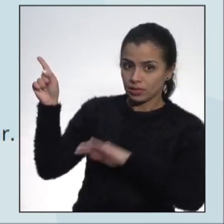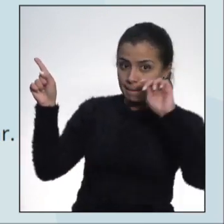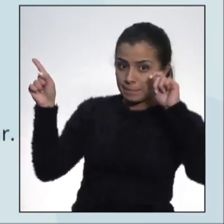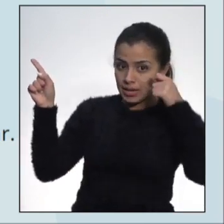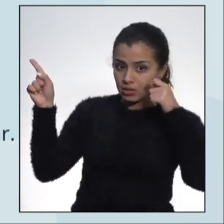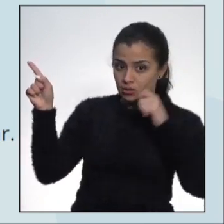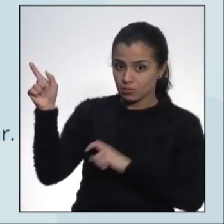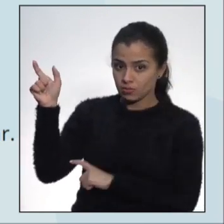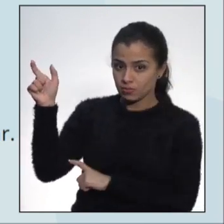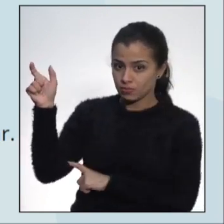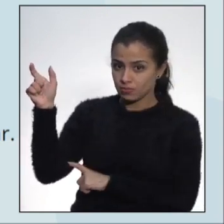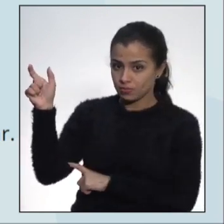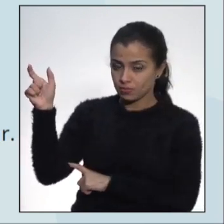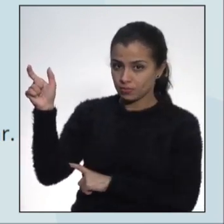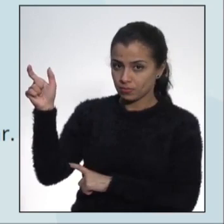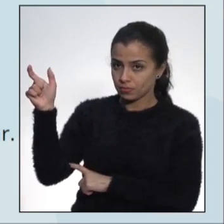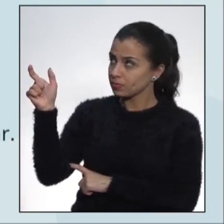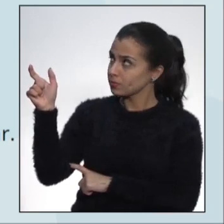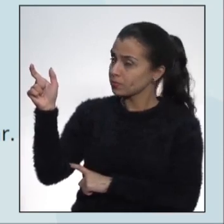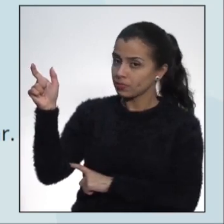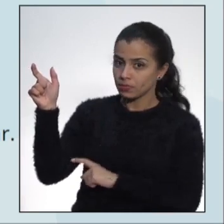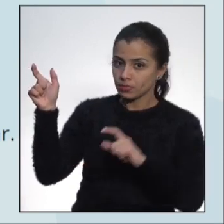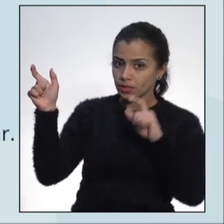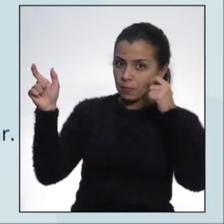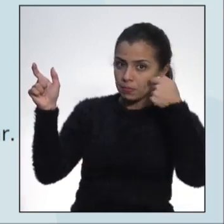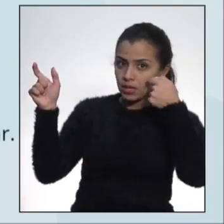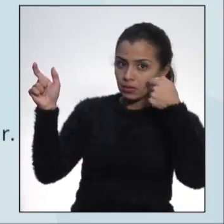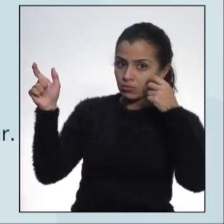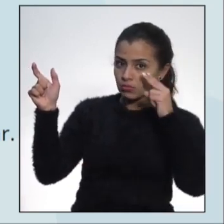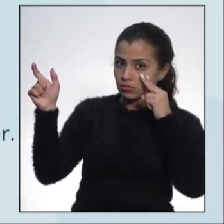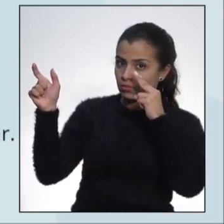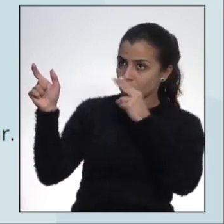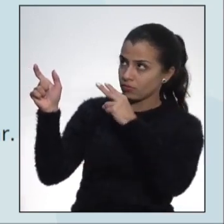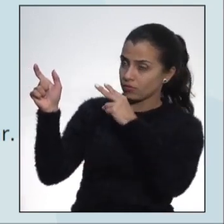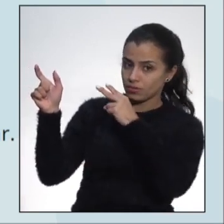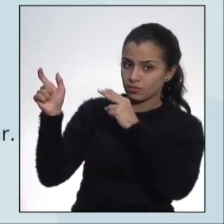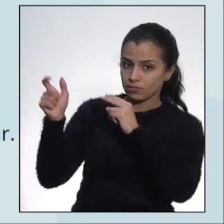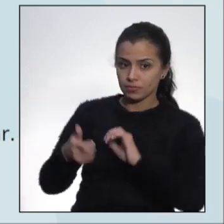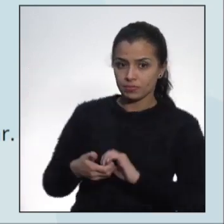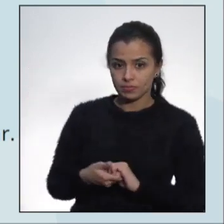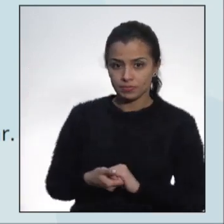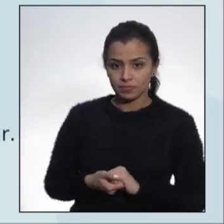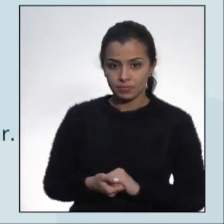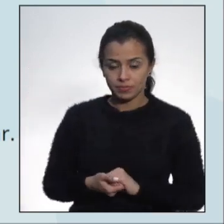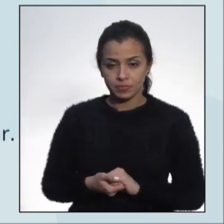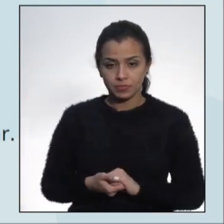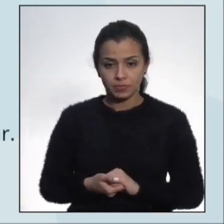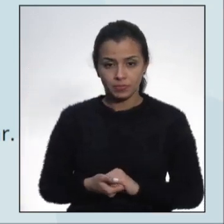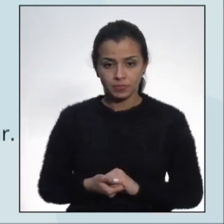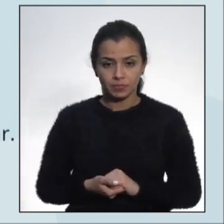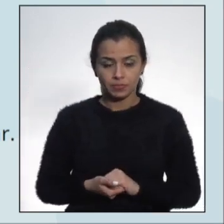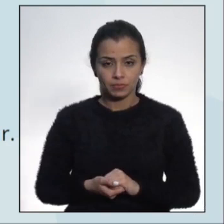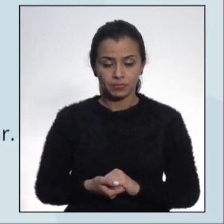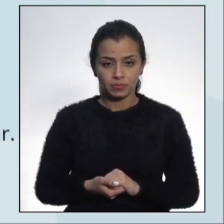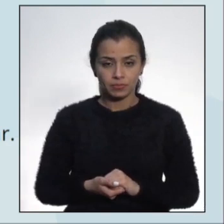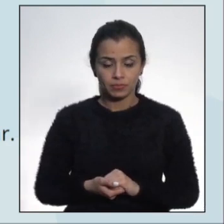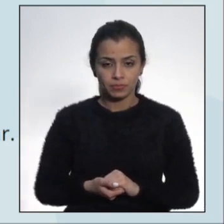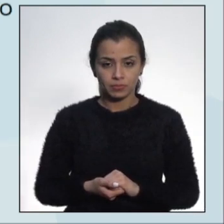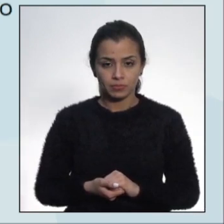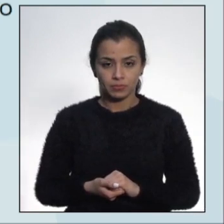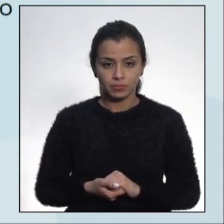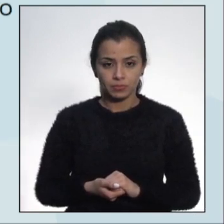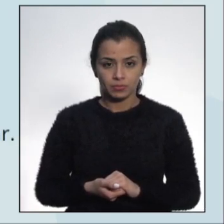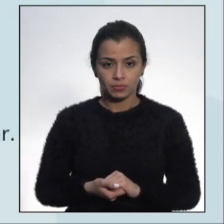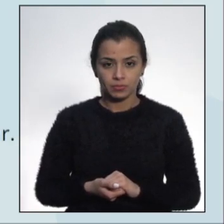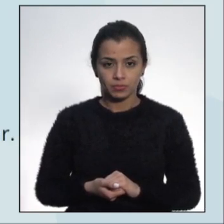e o ofício de ramos principia às 10h30. Florência. É preciso ir mais cedo para tomarmos